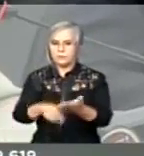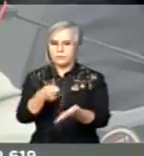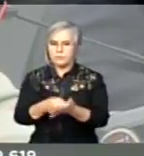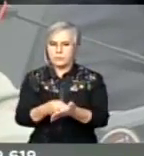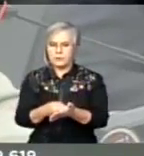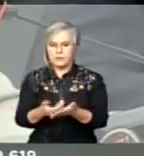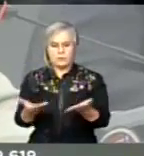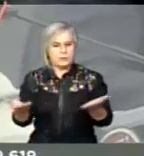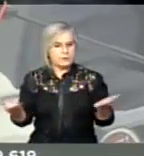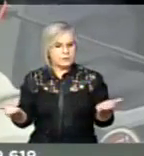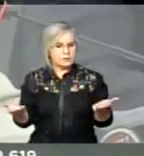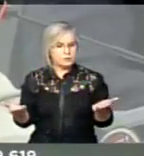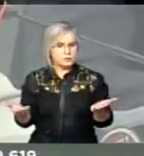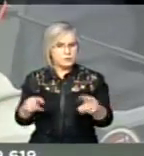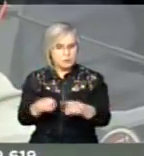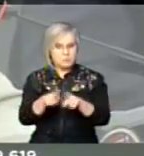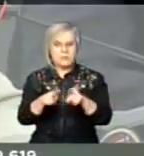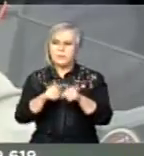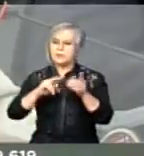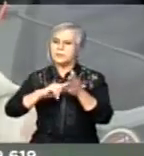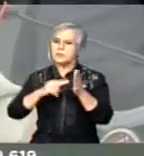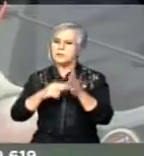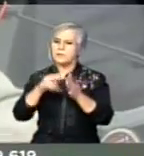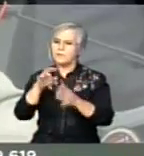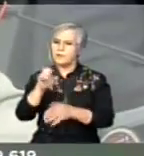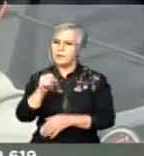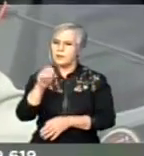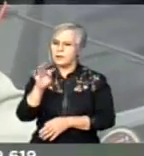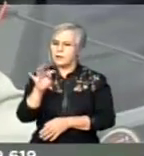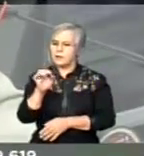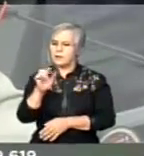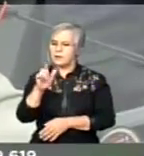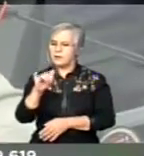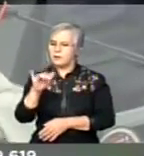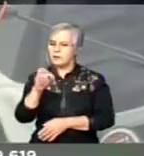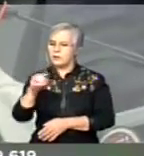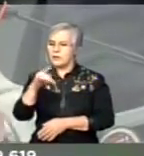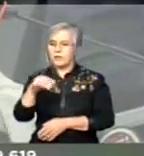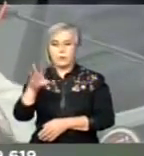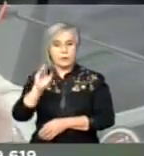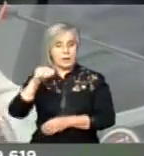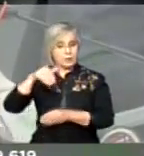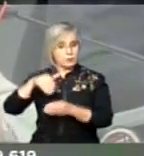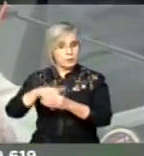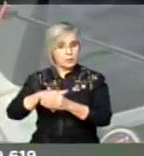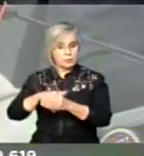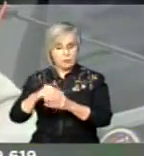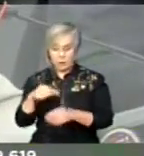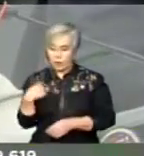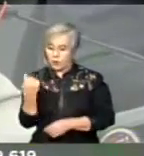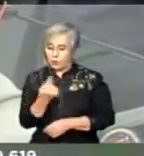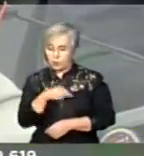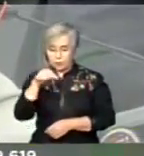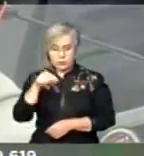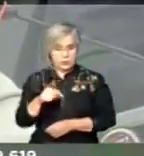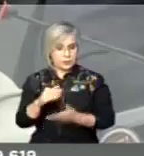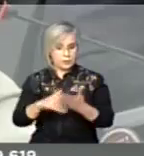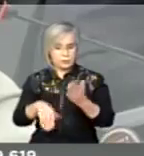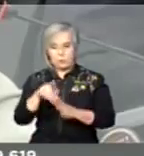não deixa de ser estelionato eleitoral. De tudo que é lado, meu Deus. Nós estamos correndo o risco aqui